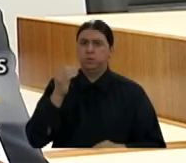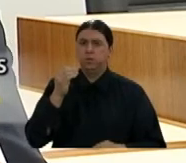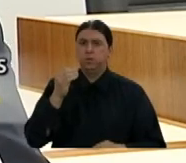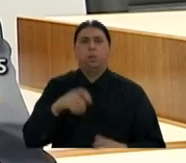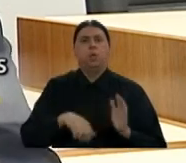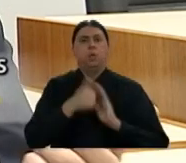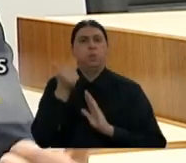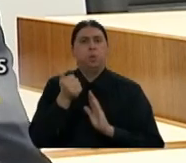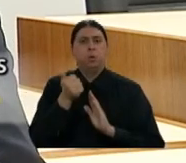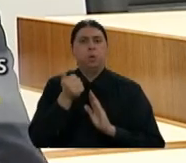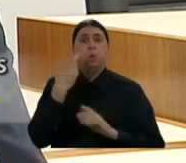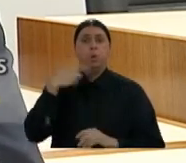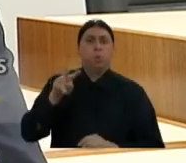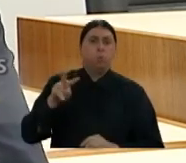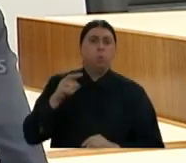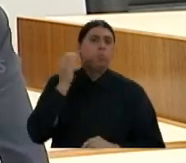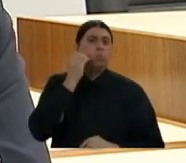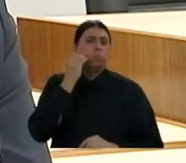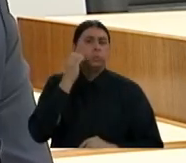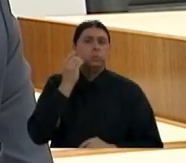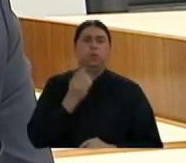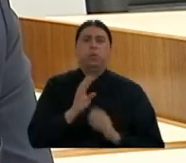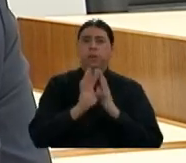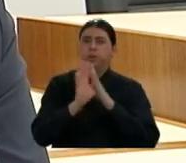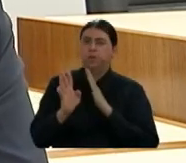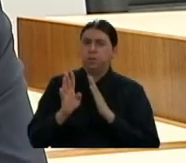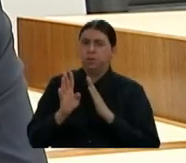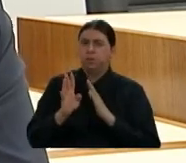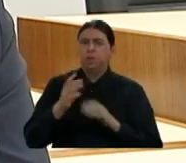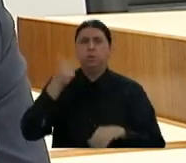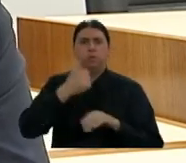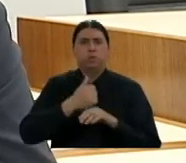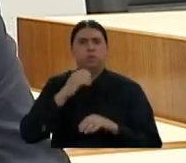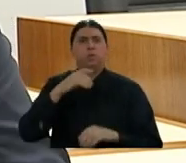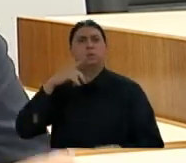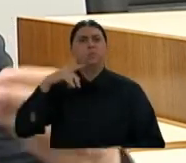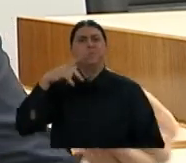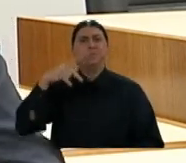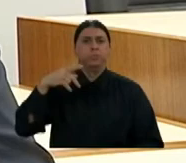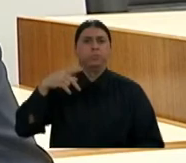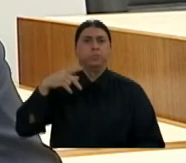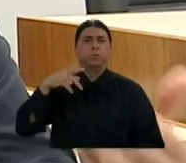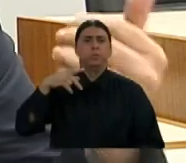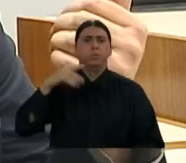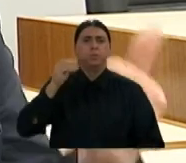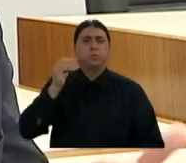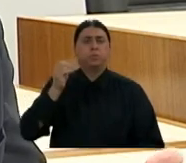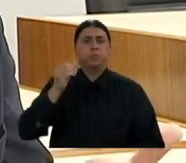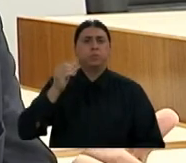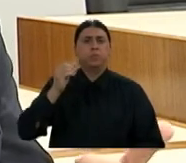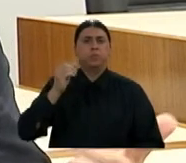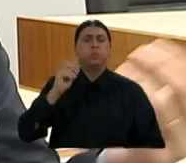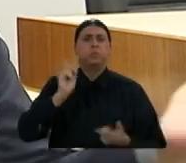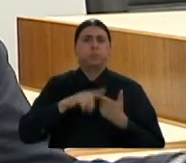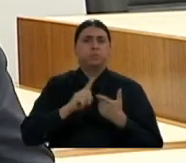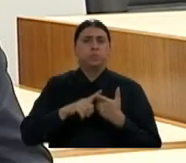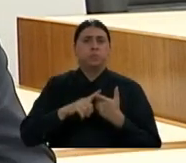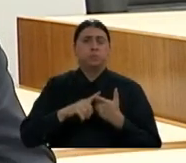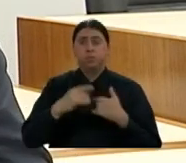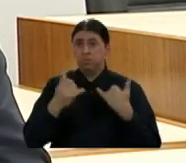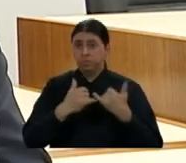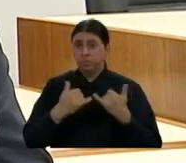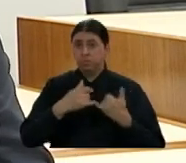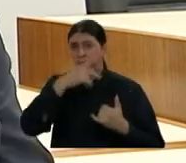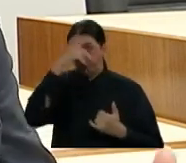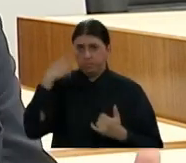primeiro eu vou verificar os habilitados na comarca de porto alegre se não houve interessados para o perfil da criança e do